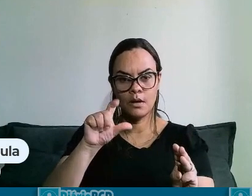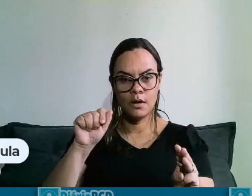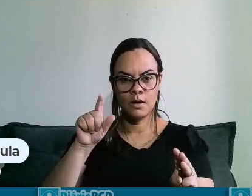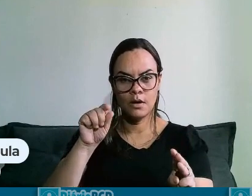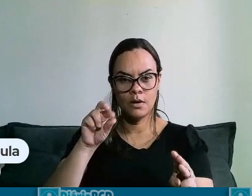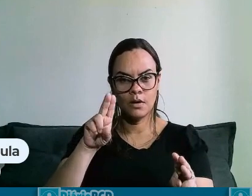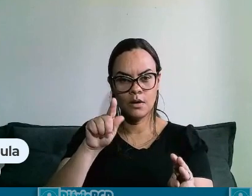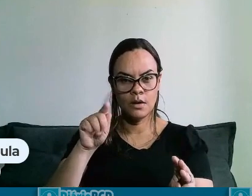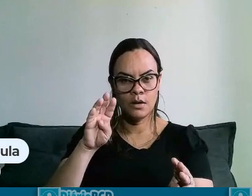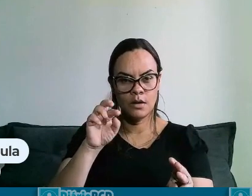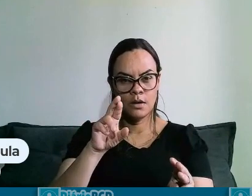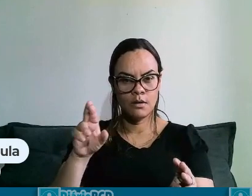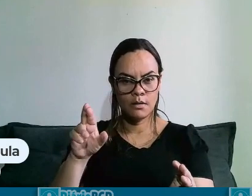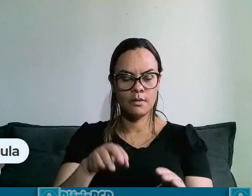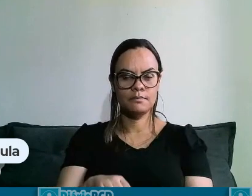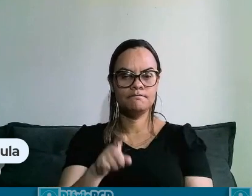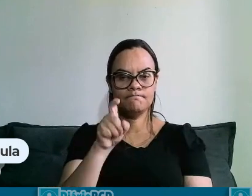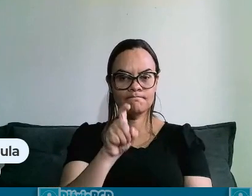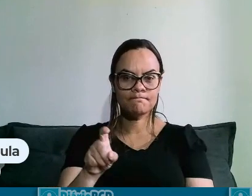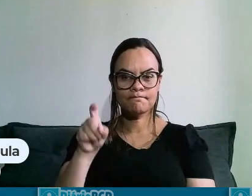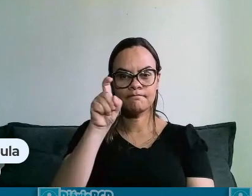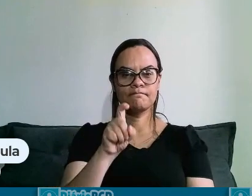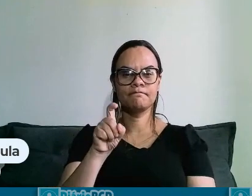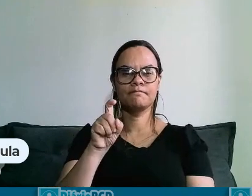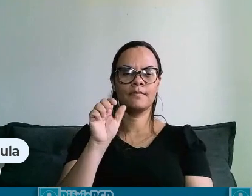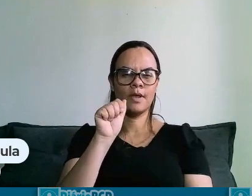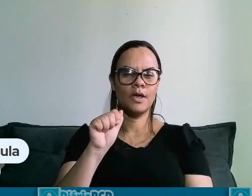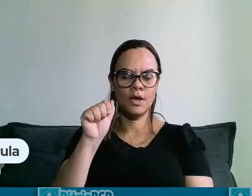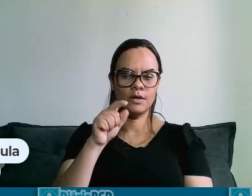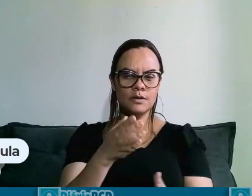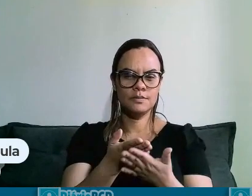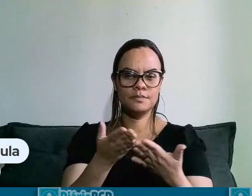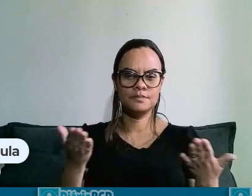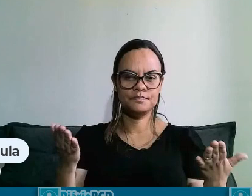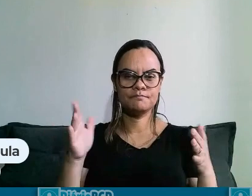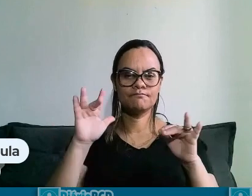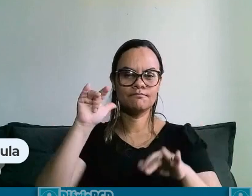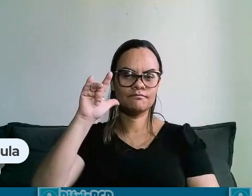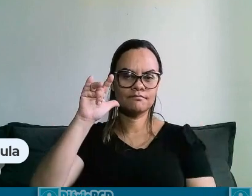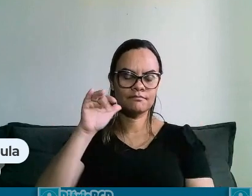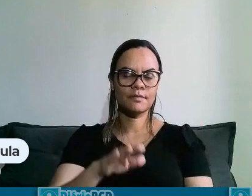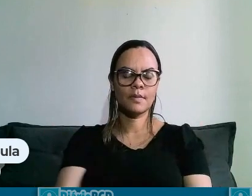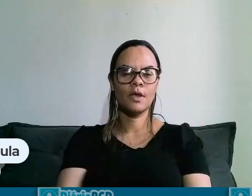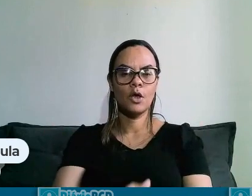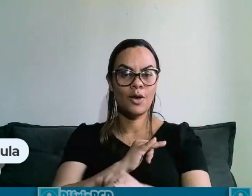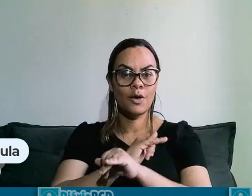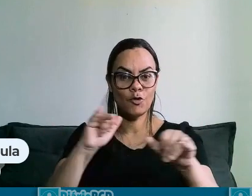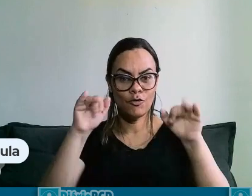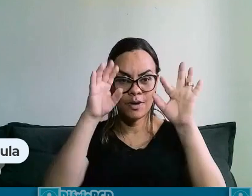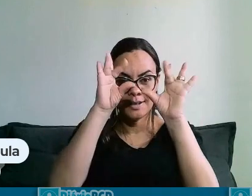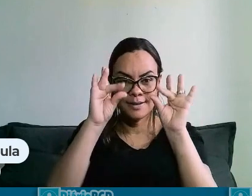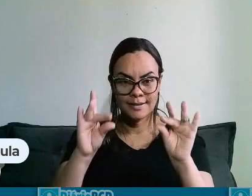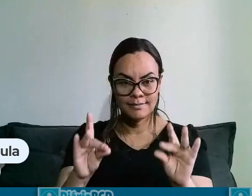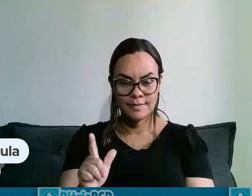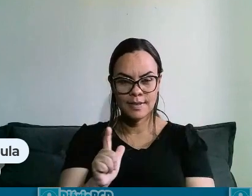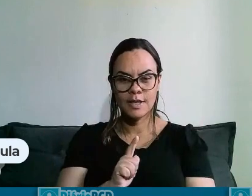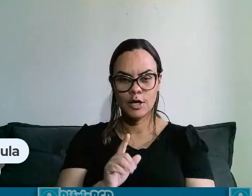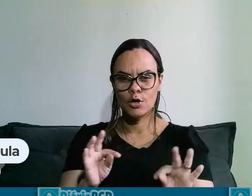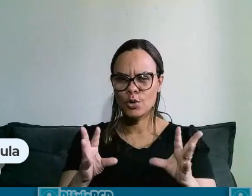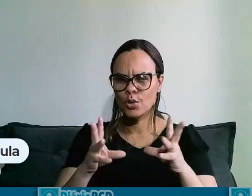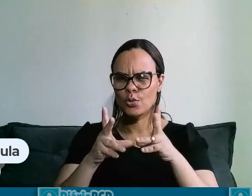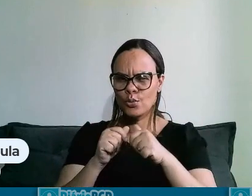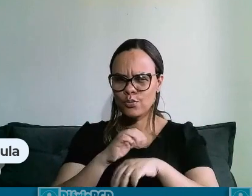www.pro-renal.org.br ou @Fundação Pro Renal no Instagram, você vai ter mais informações sobre tudo isso que